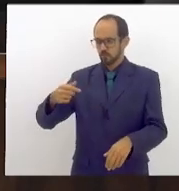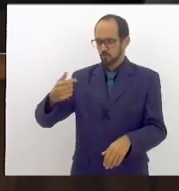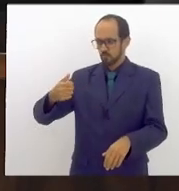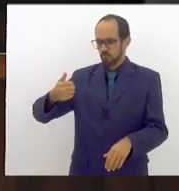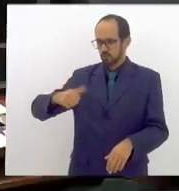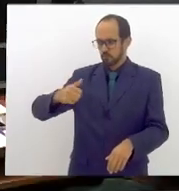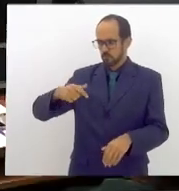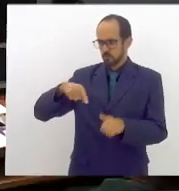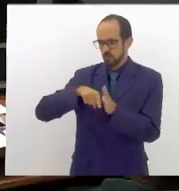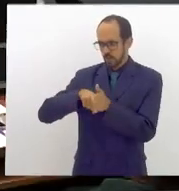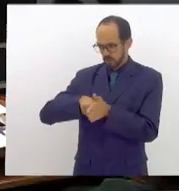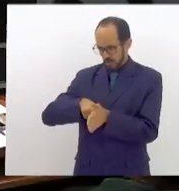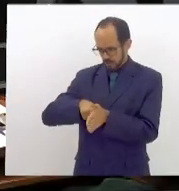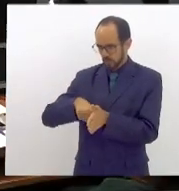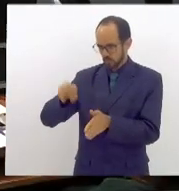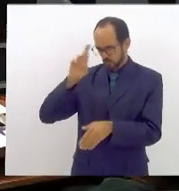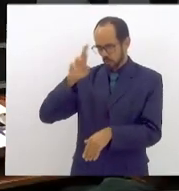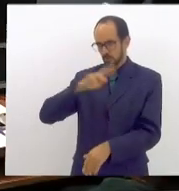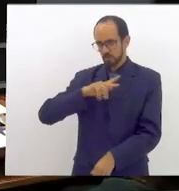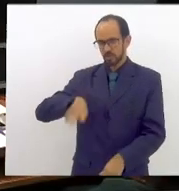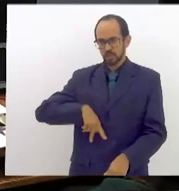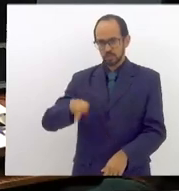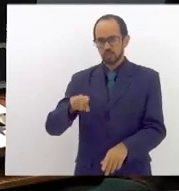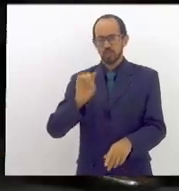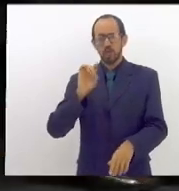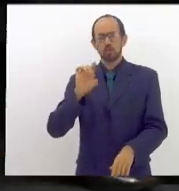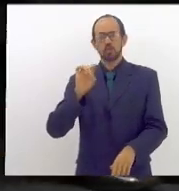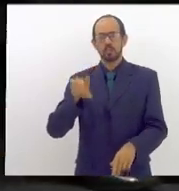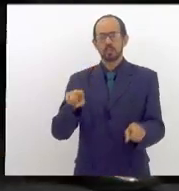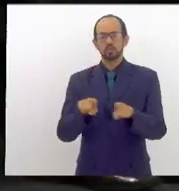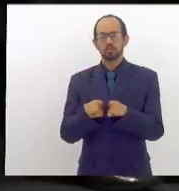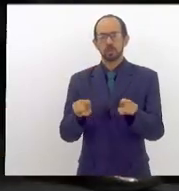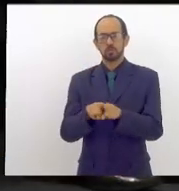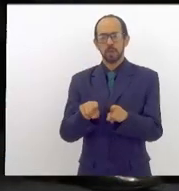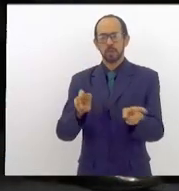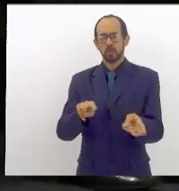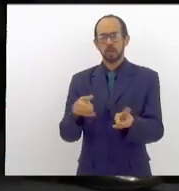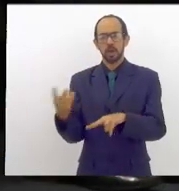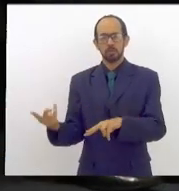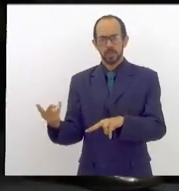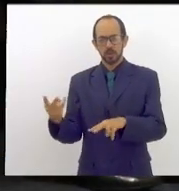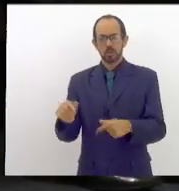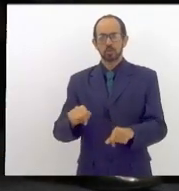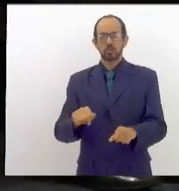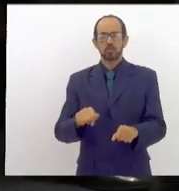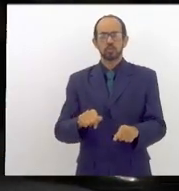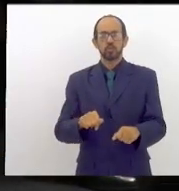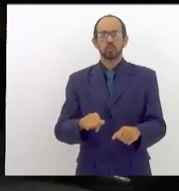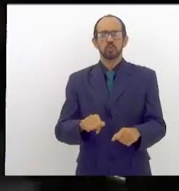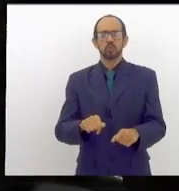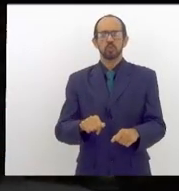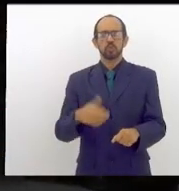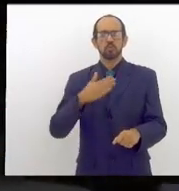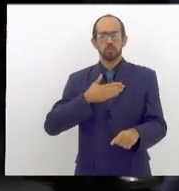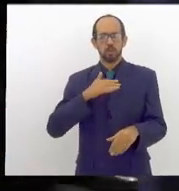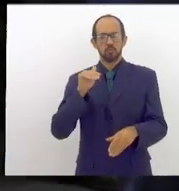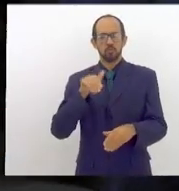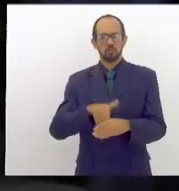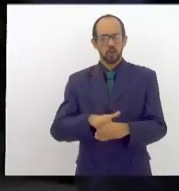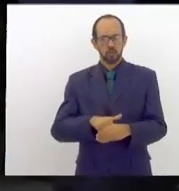automaticamente automaticamente já estou encaminhando o meu